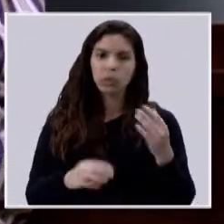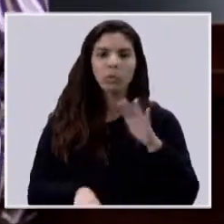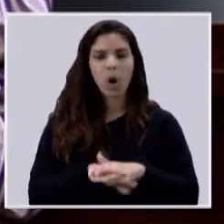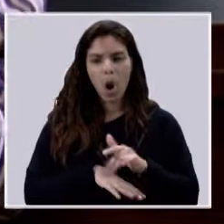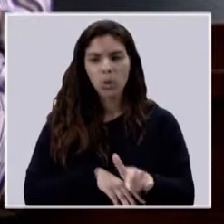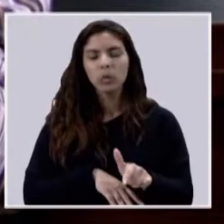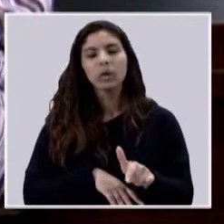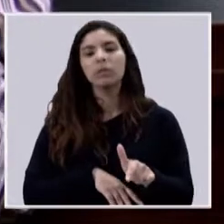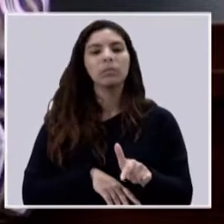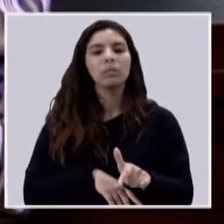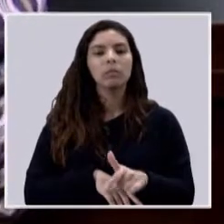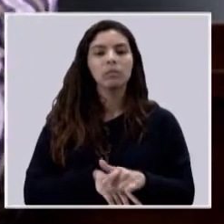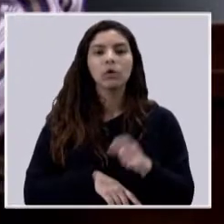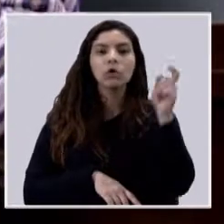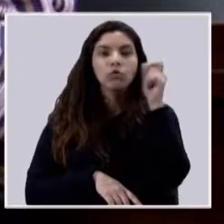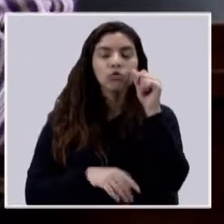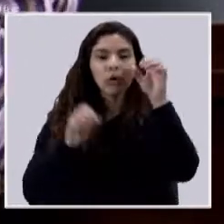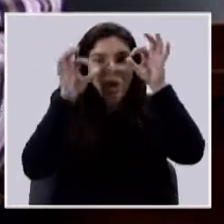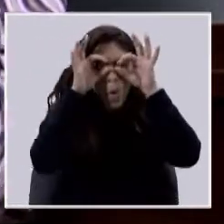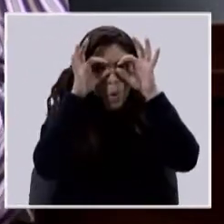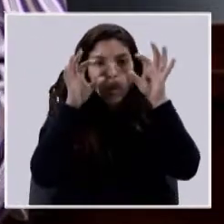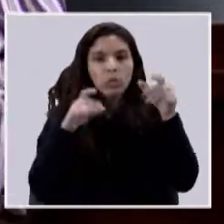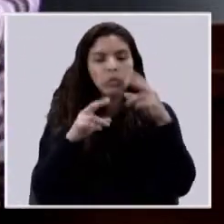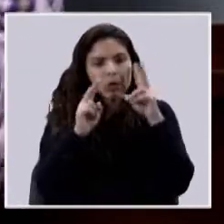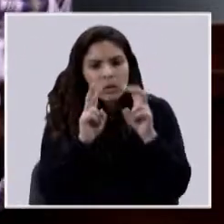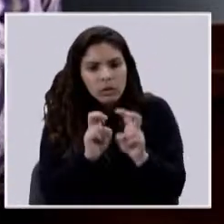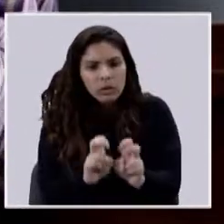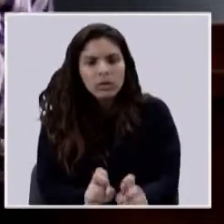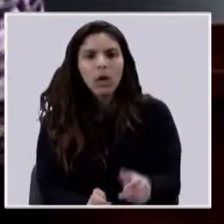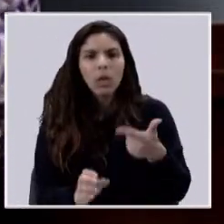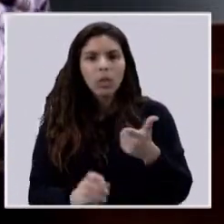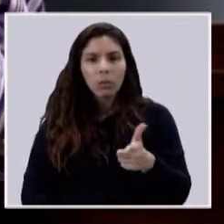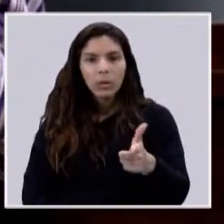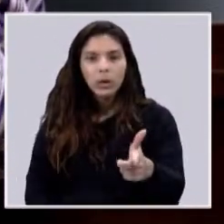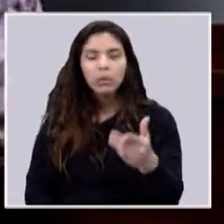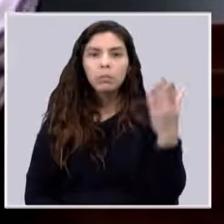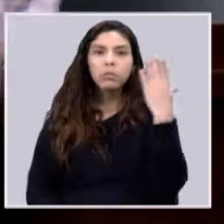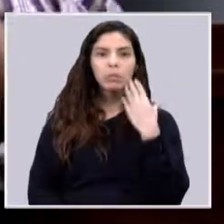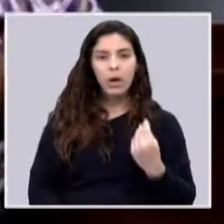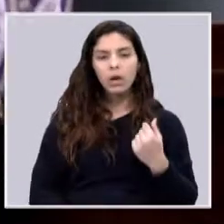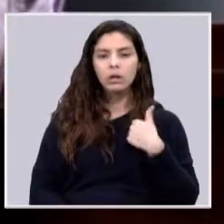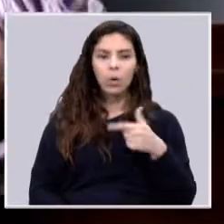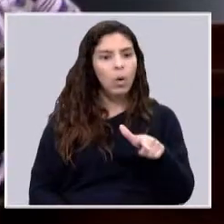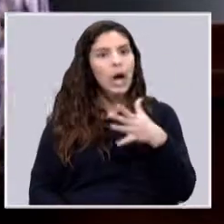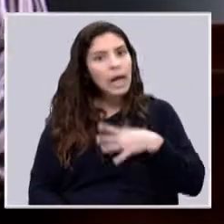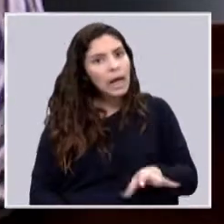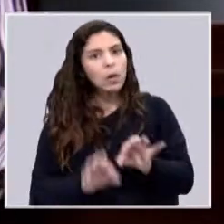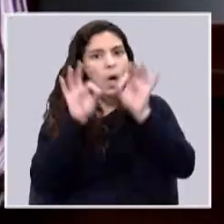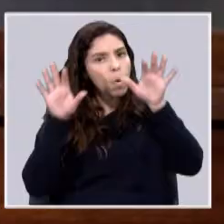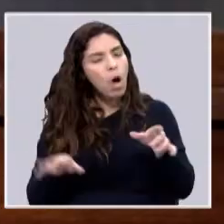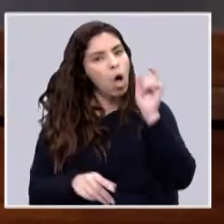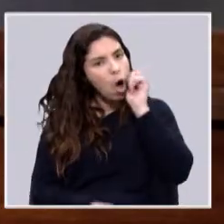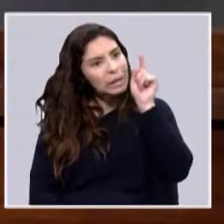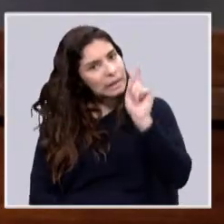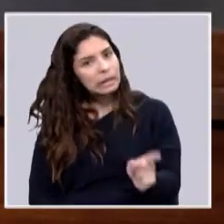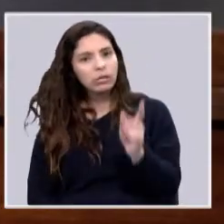cientista, o Mr. Hooper, que é o gajo de óculos que estuda tubarões, e eu basicamente olhei para ele e pensei, não, é este gajo que eu quero ser quando for grande.